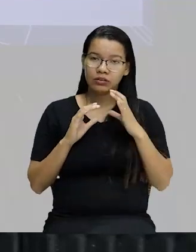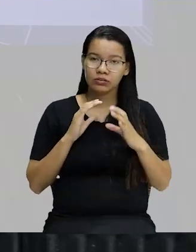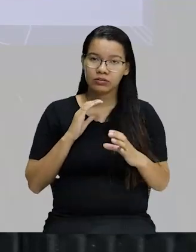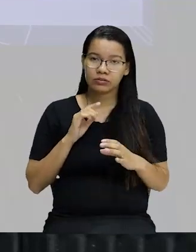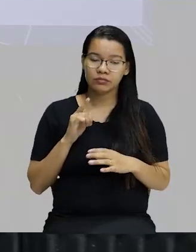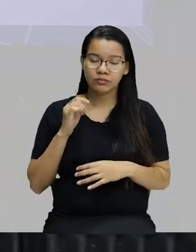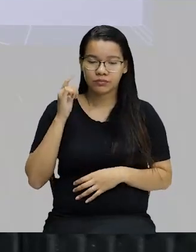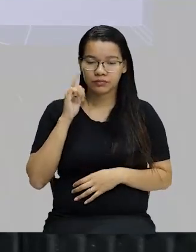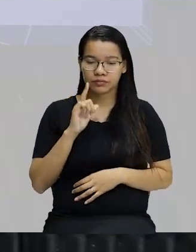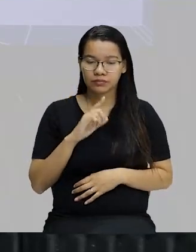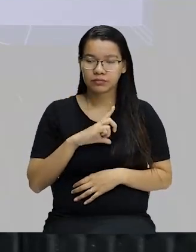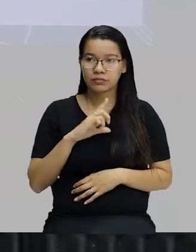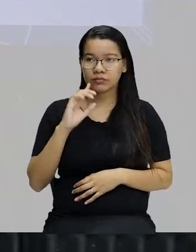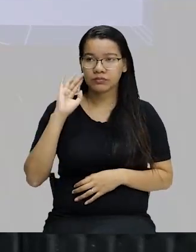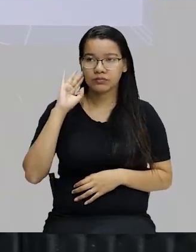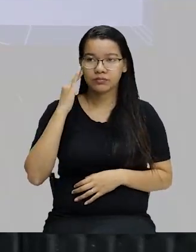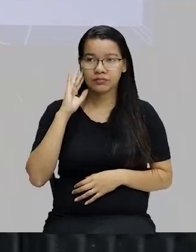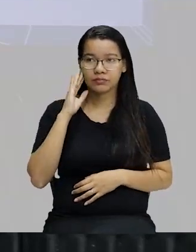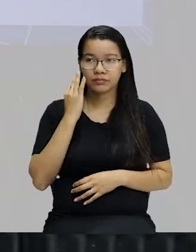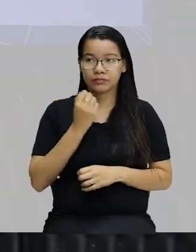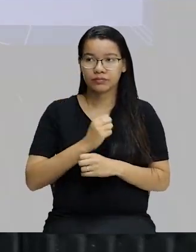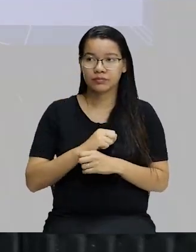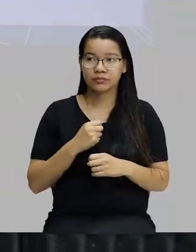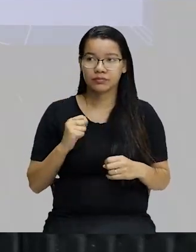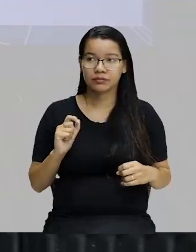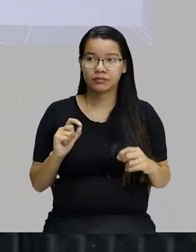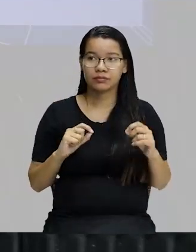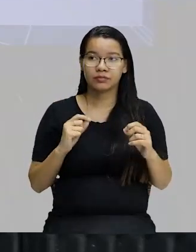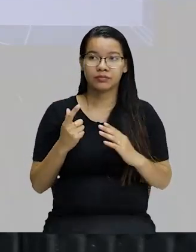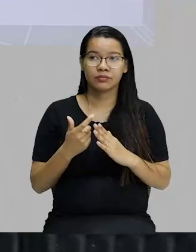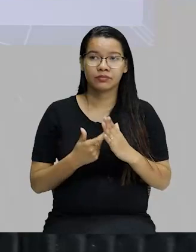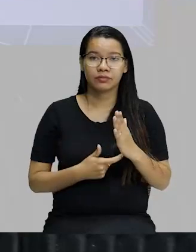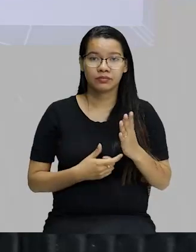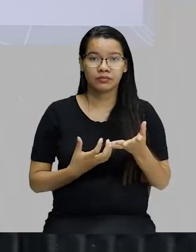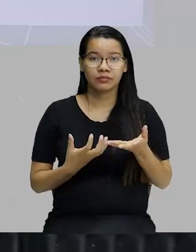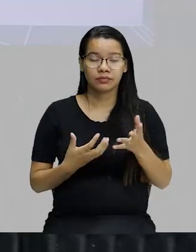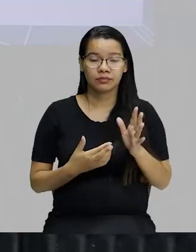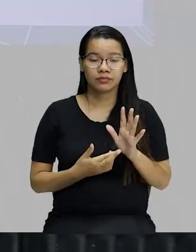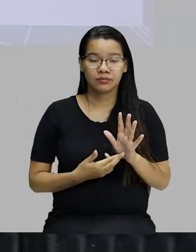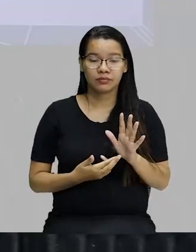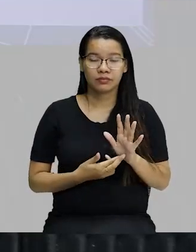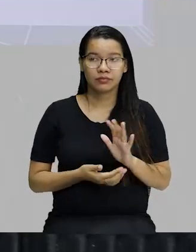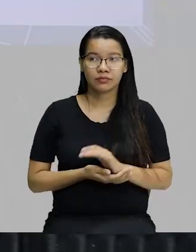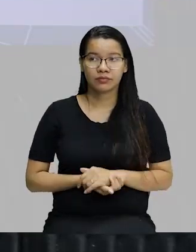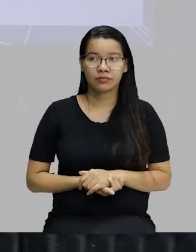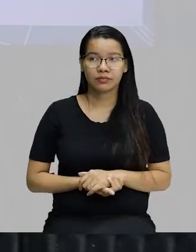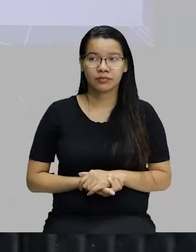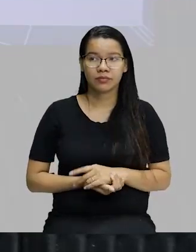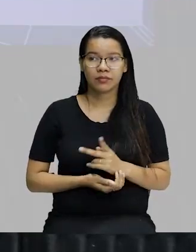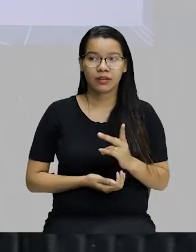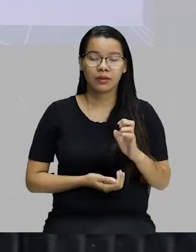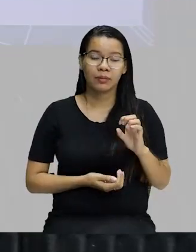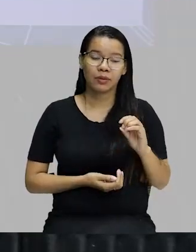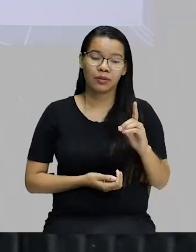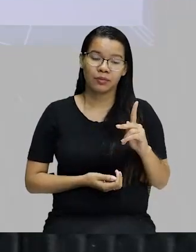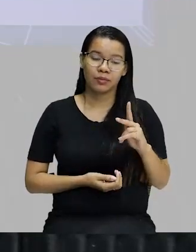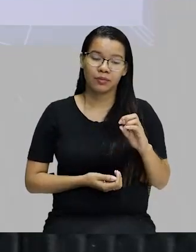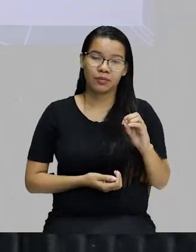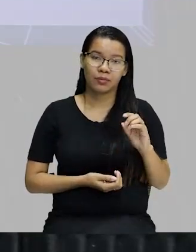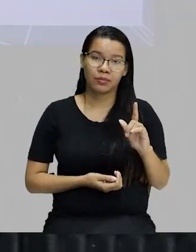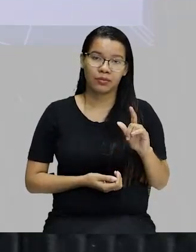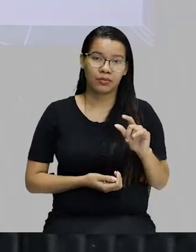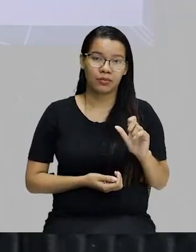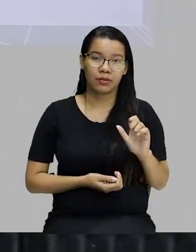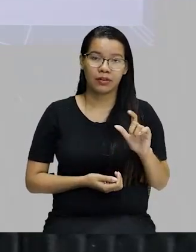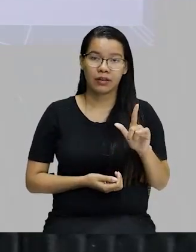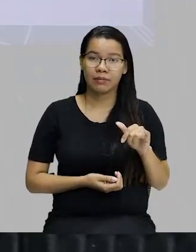você consegue ter uma compreensão grande do que esse fragmento está representando. People é uma palavra que provavelmente você